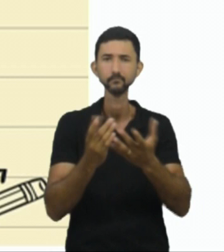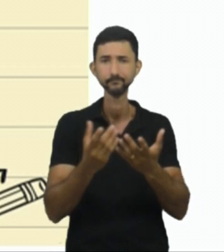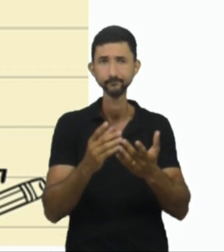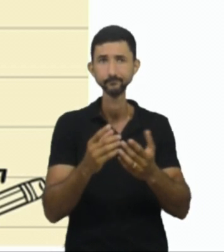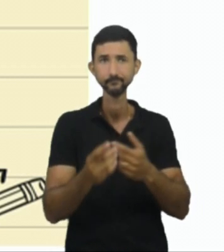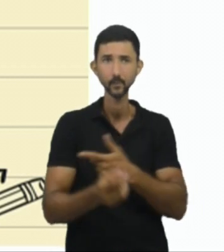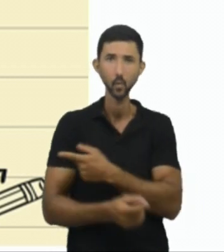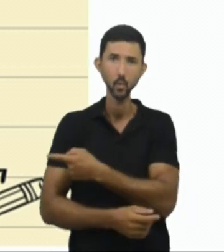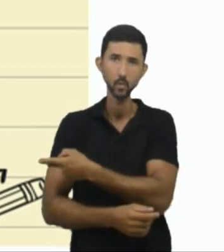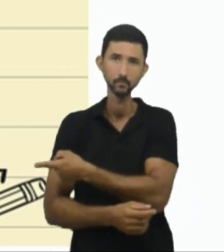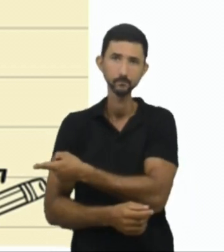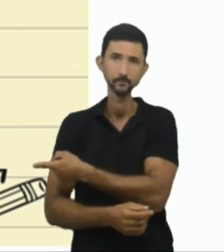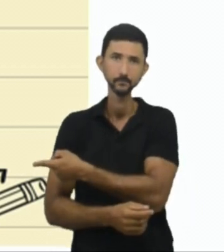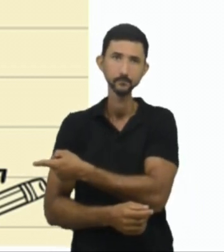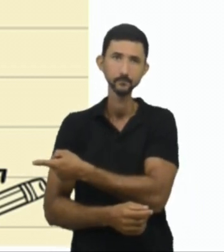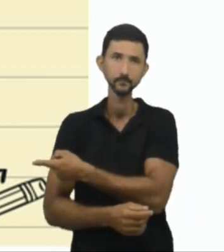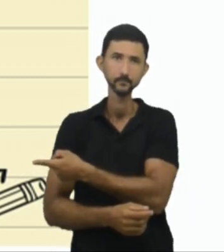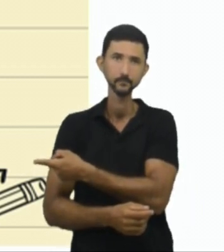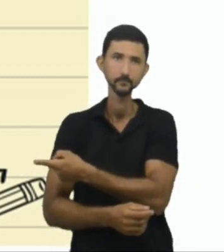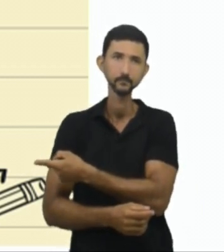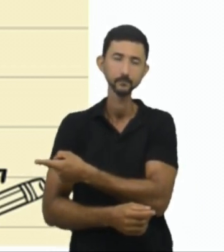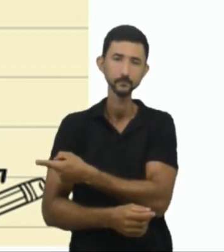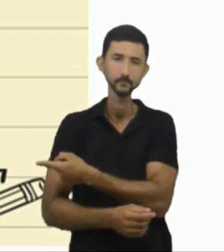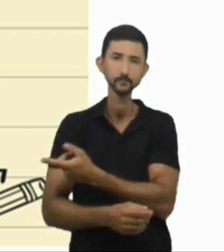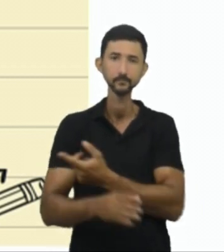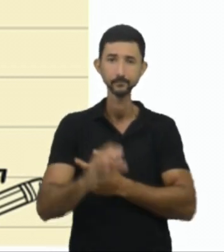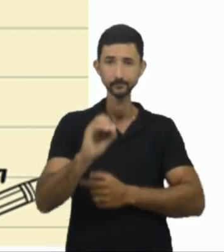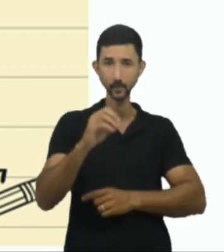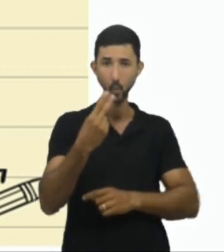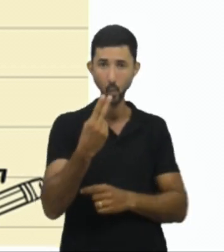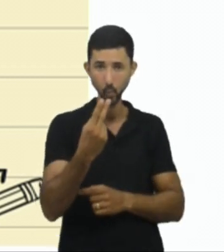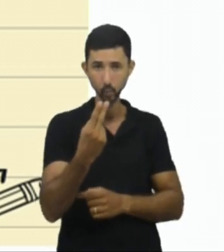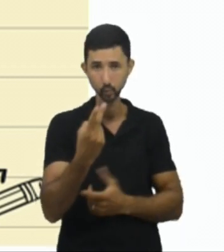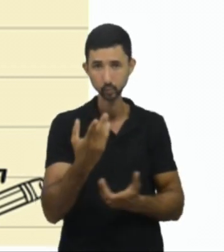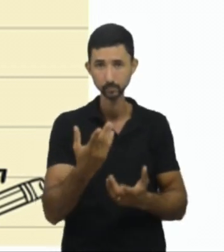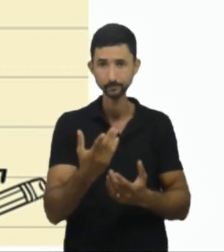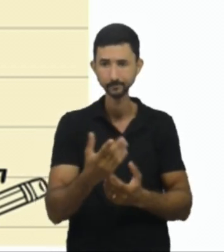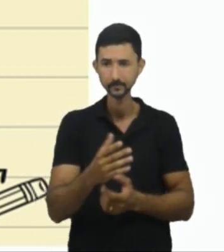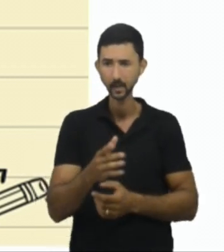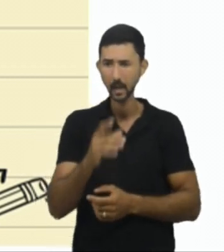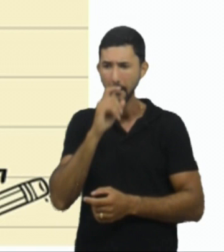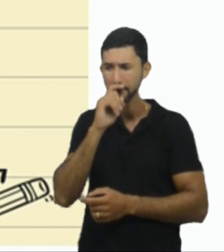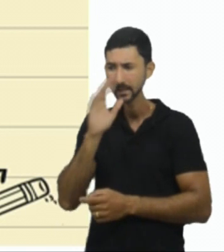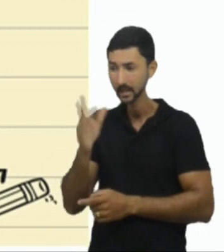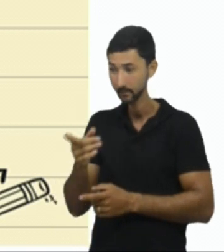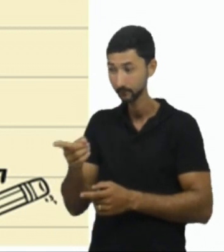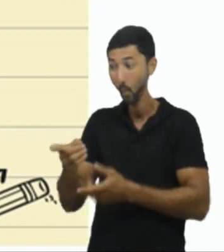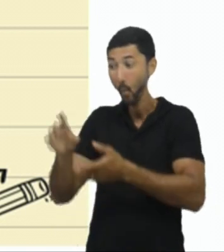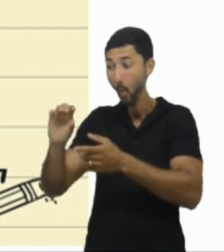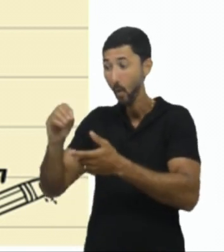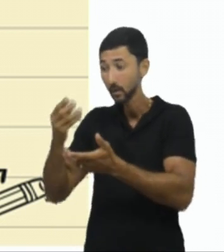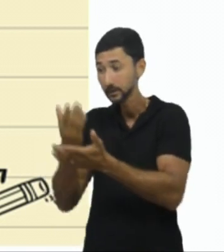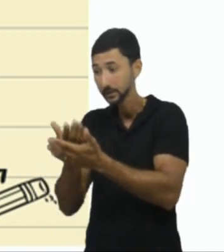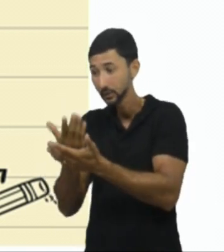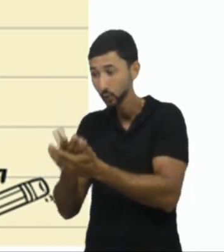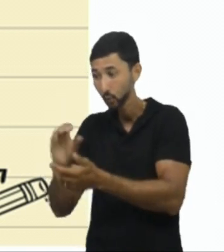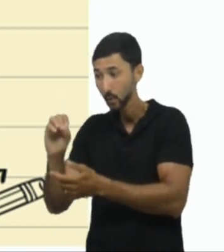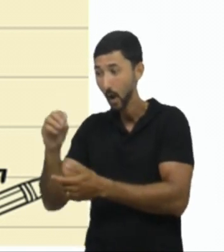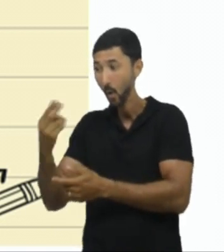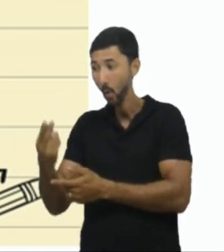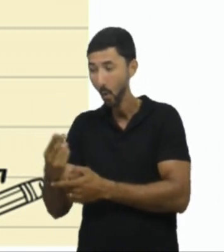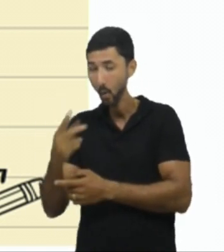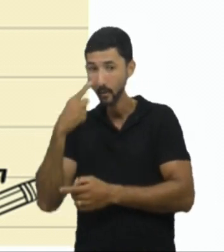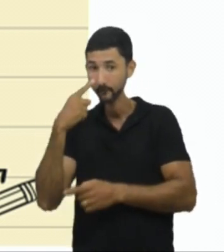como essas aqui que nós chamamos de alternativas. Sua mãe já falou assim para você, ou você estuda ou